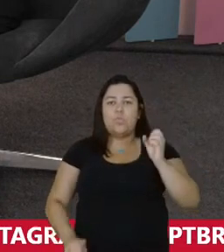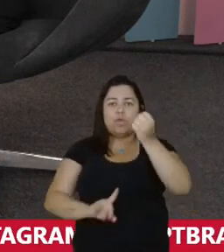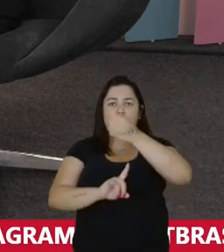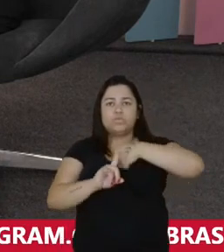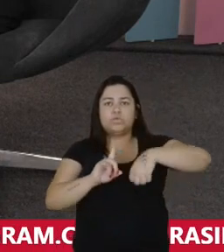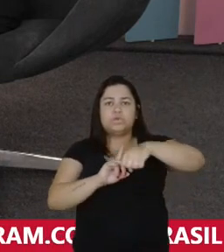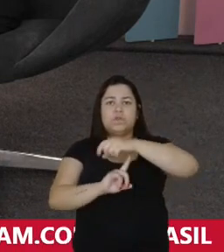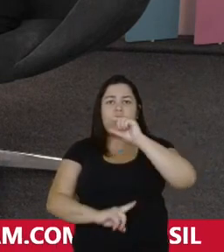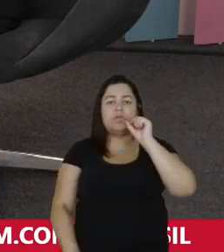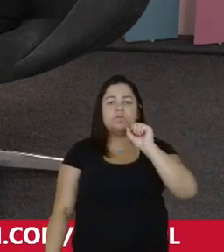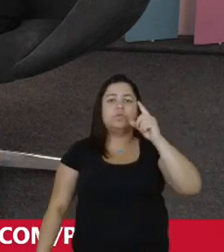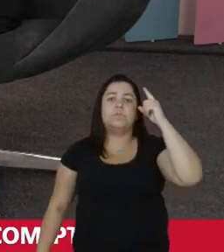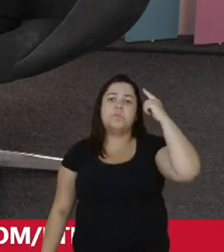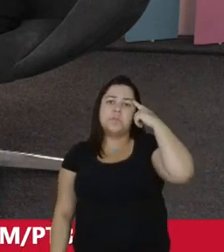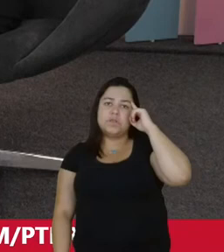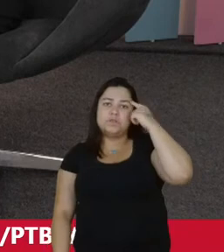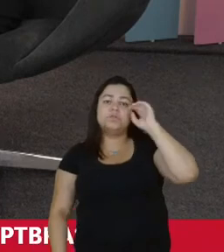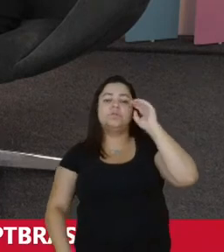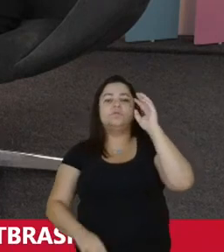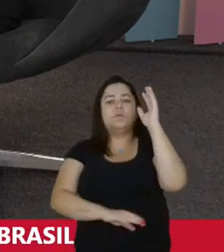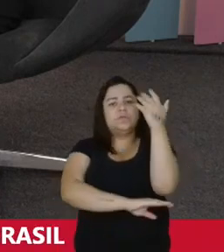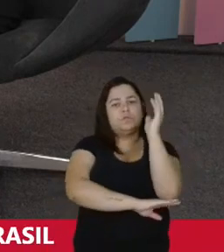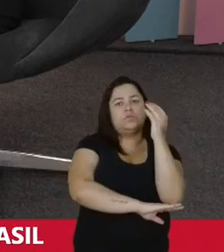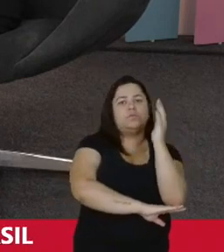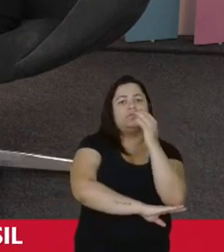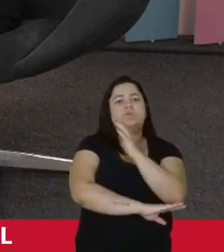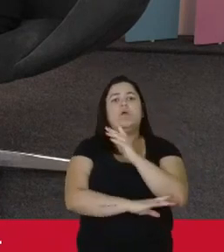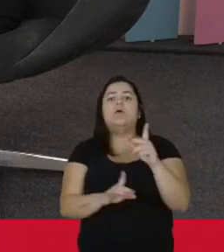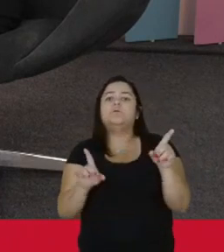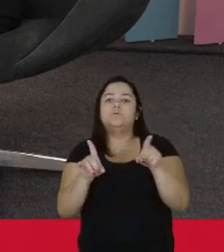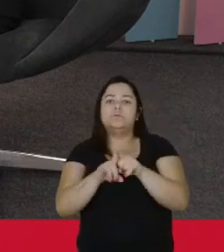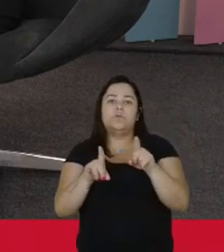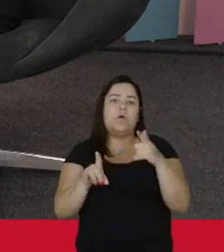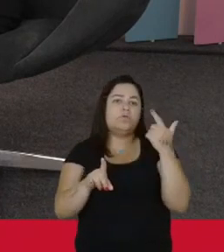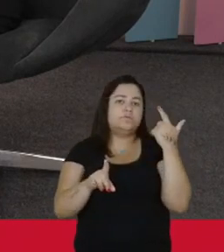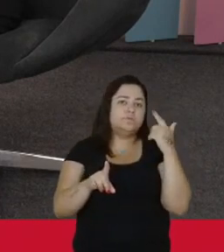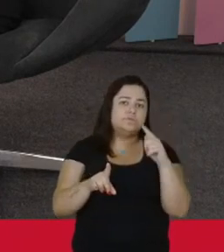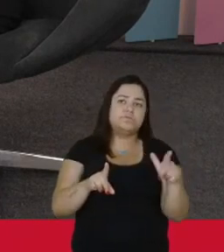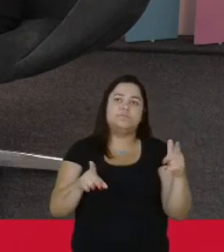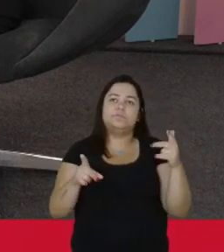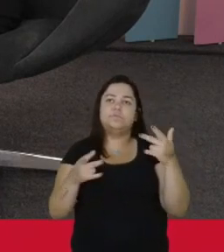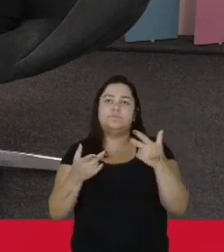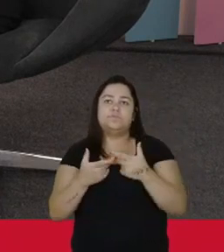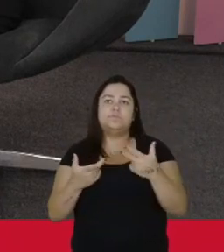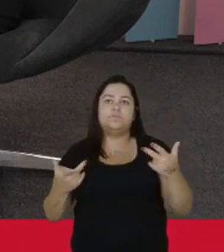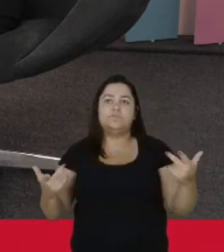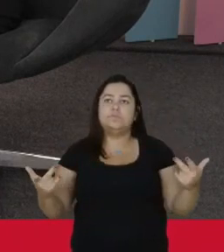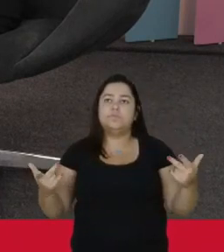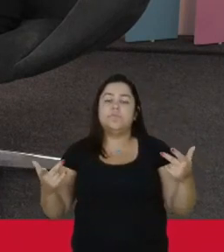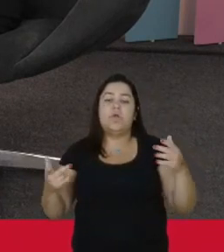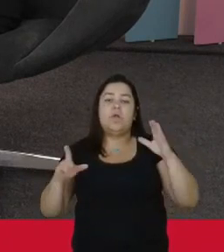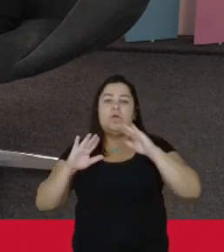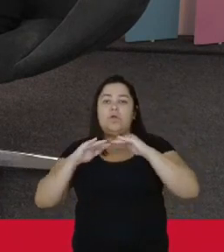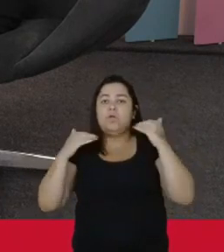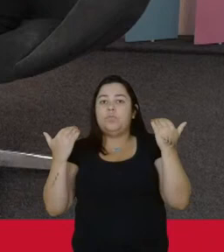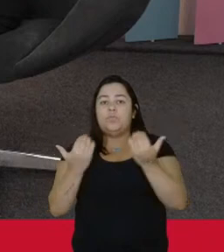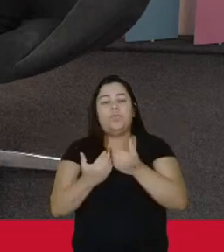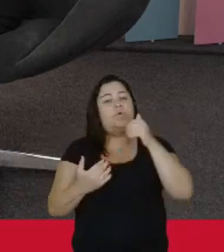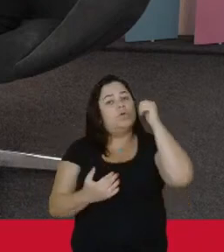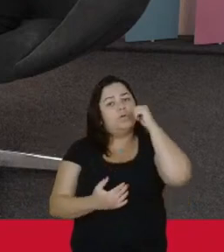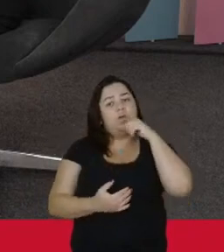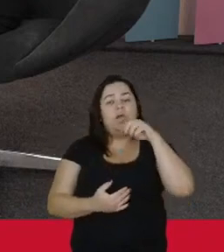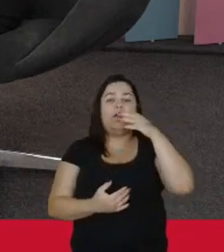sociedade que pense a natureza, que pense as relações sociais, que pense as comunidades, as mulheres e